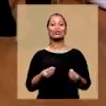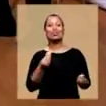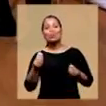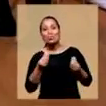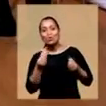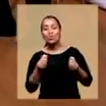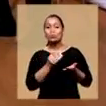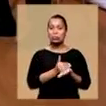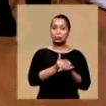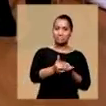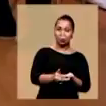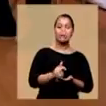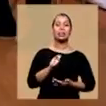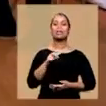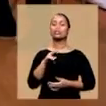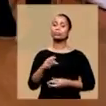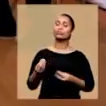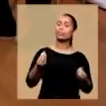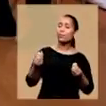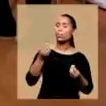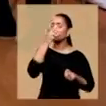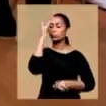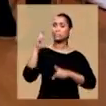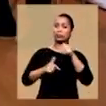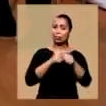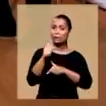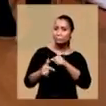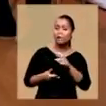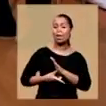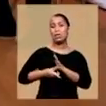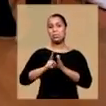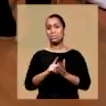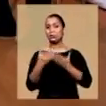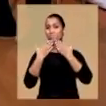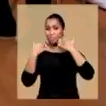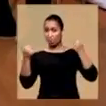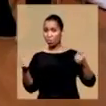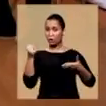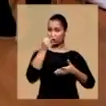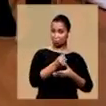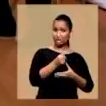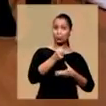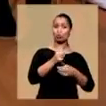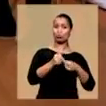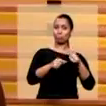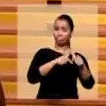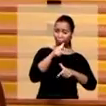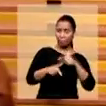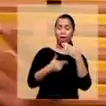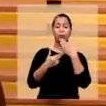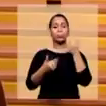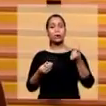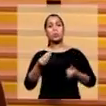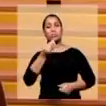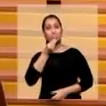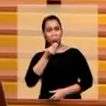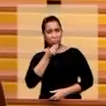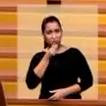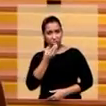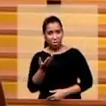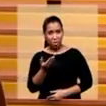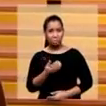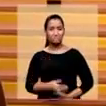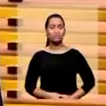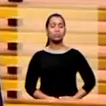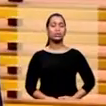efeitos desse tipo de iniciativa. Letícia, quem começa a trabalhar mais cedo se dá melhor no mercado de trabalho, vai ter melhores